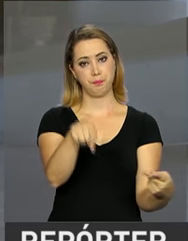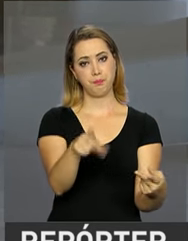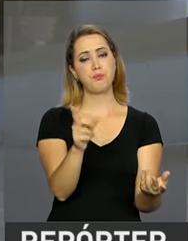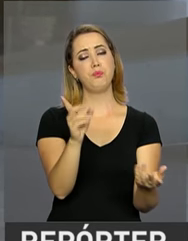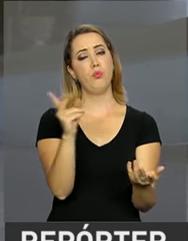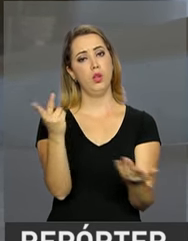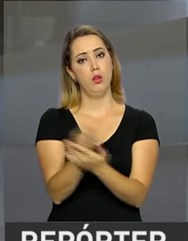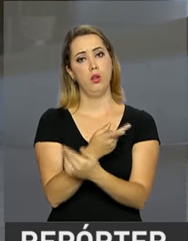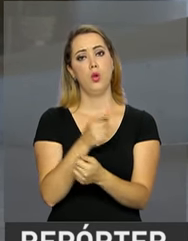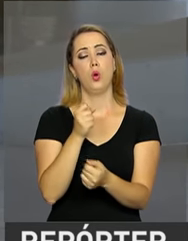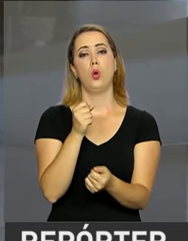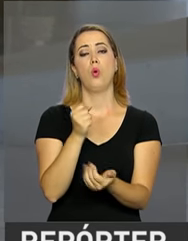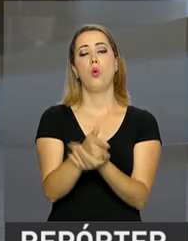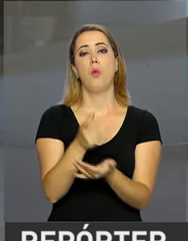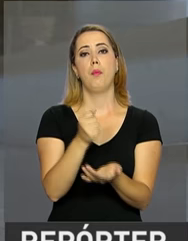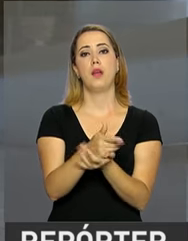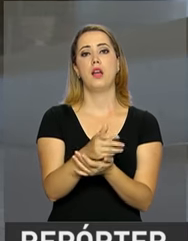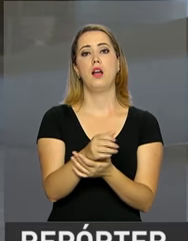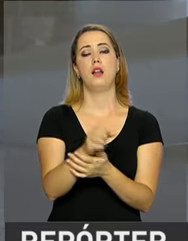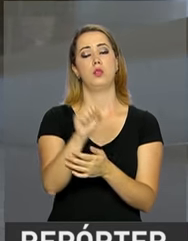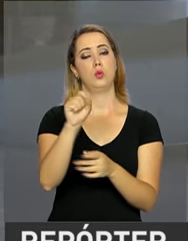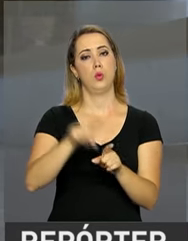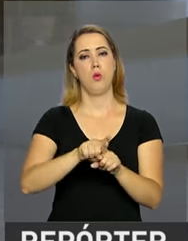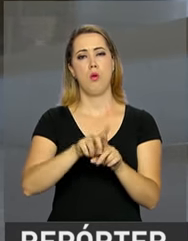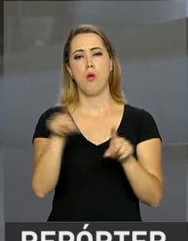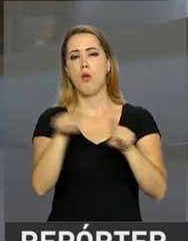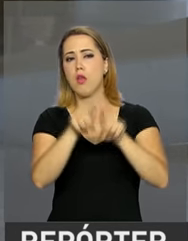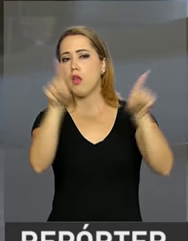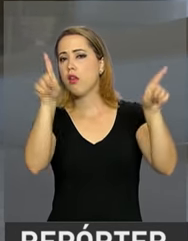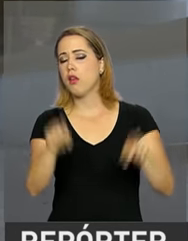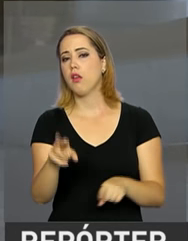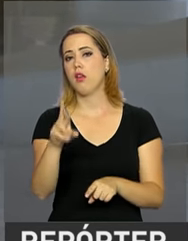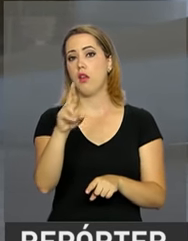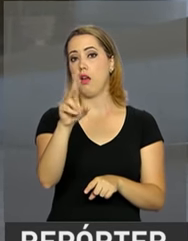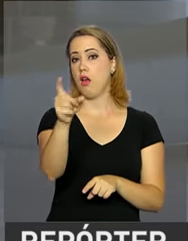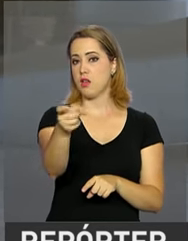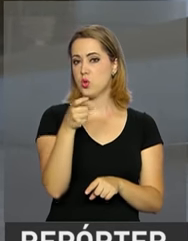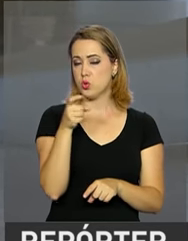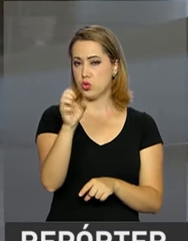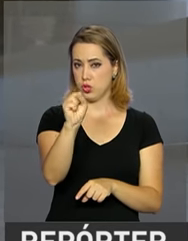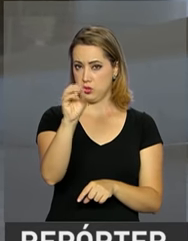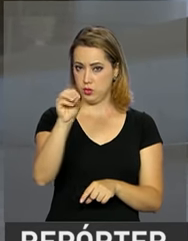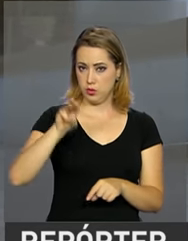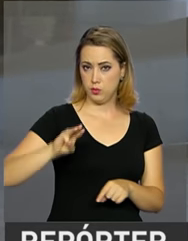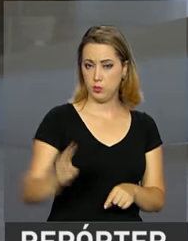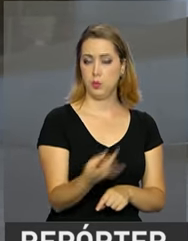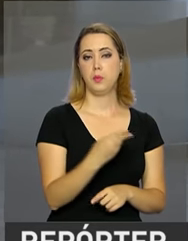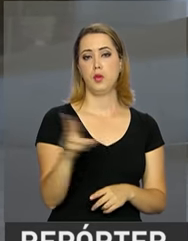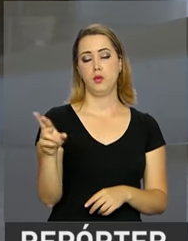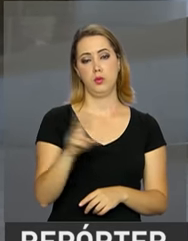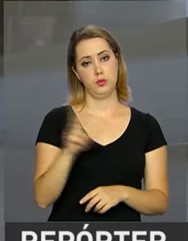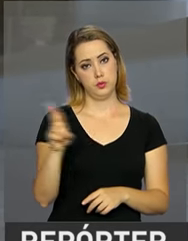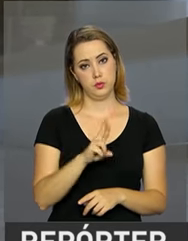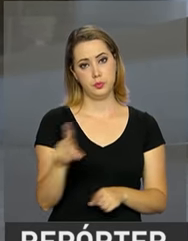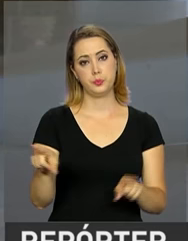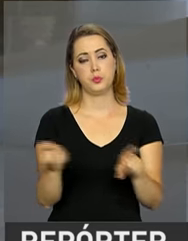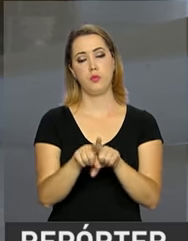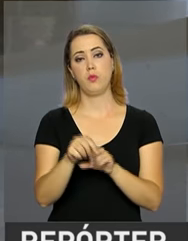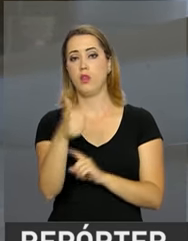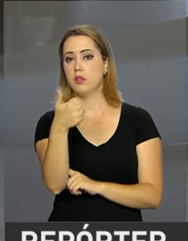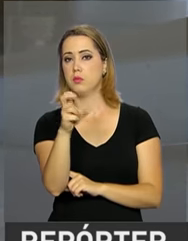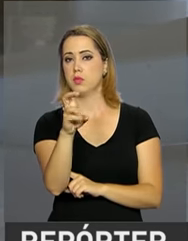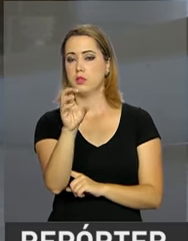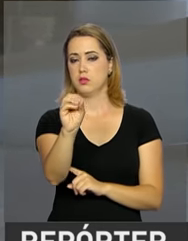comprados scanners e o investimento neste equipamento vai ser de R$ 80 milhões deais, além de R50